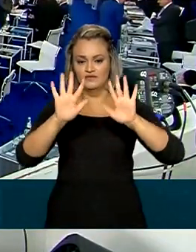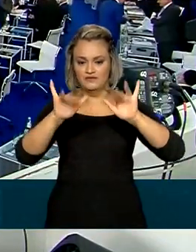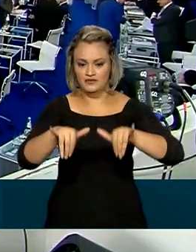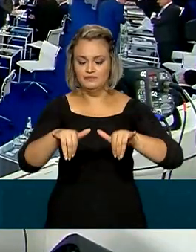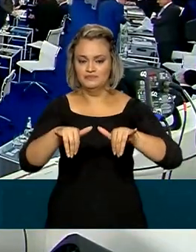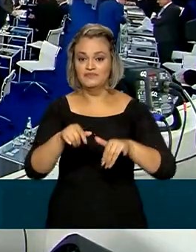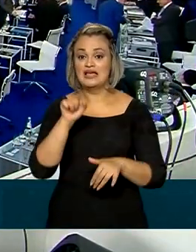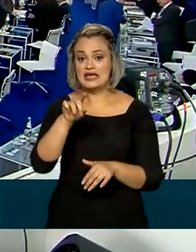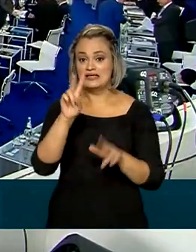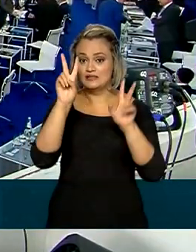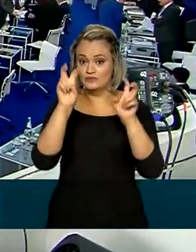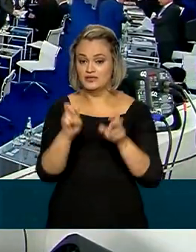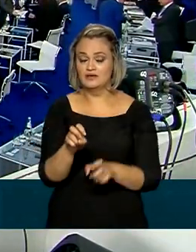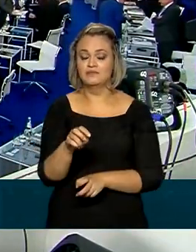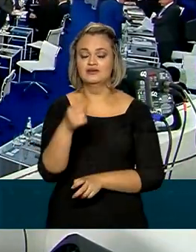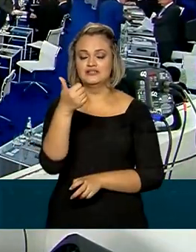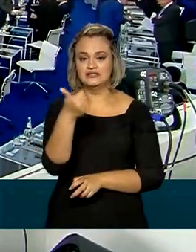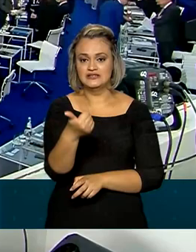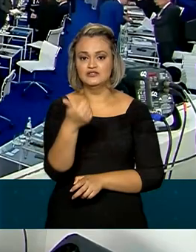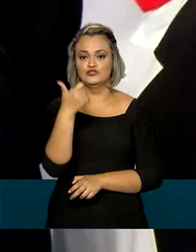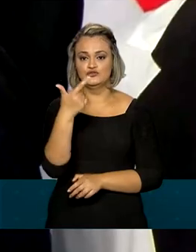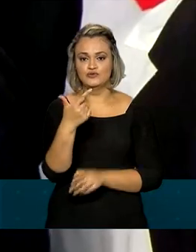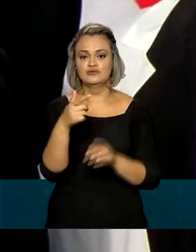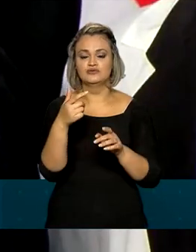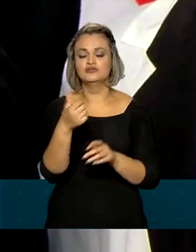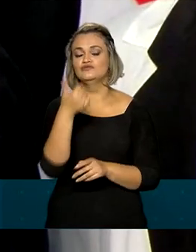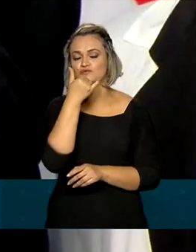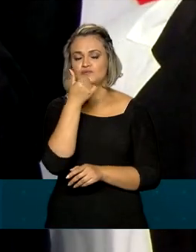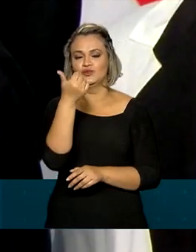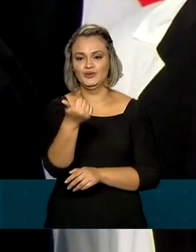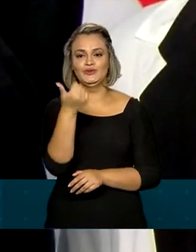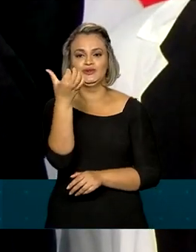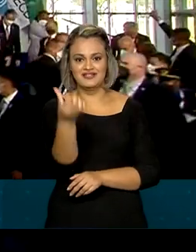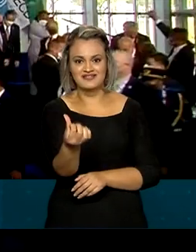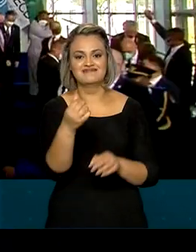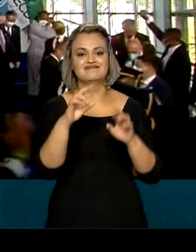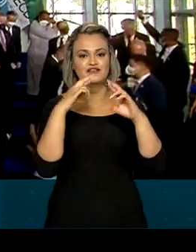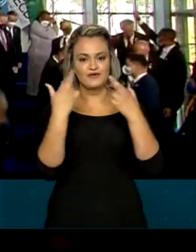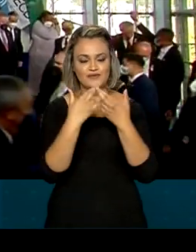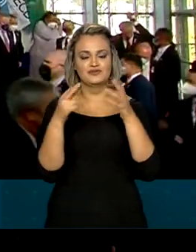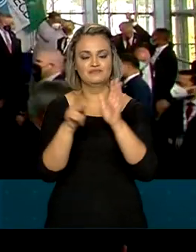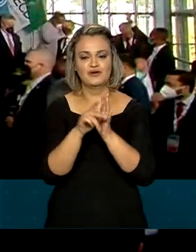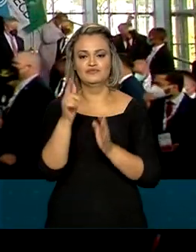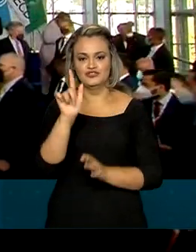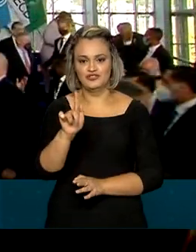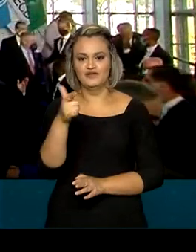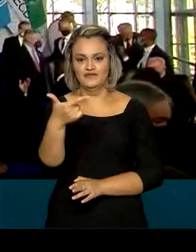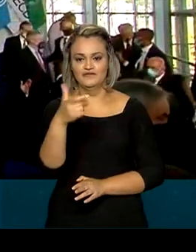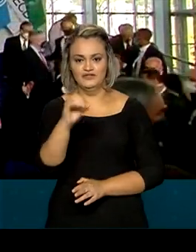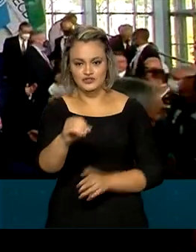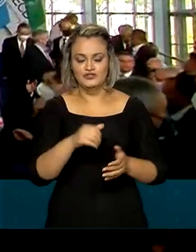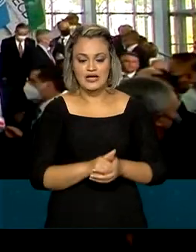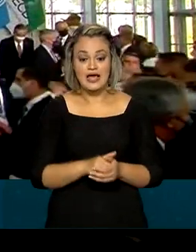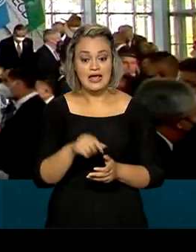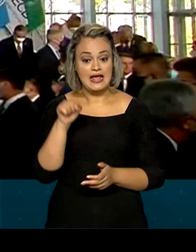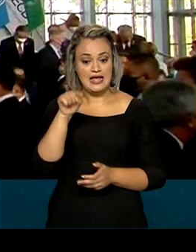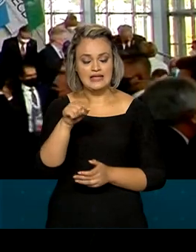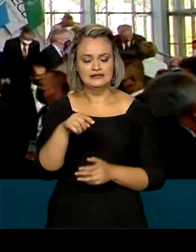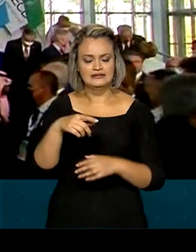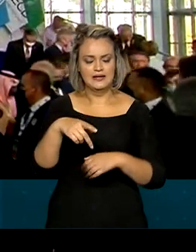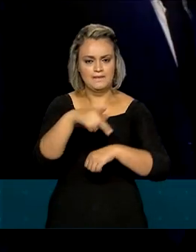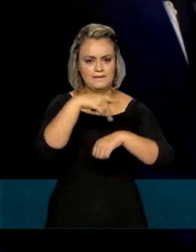da 16ª reunião de cúpula do G20, o rol das 20 maiores economias do mundo, além de 6